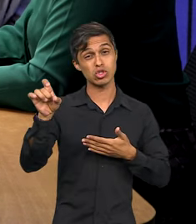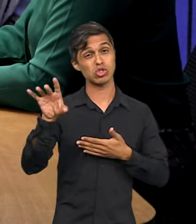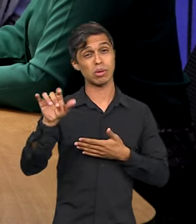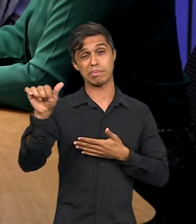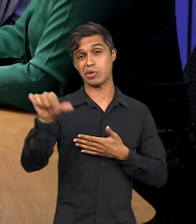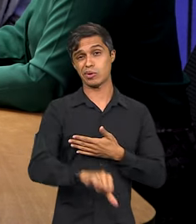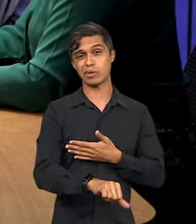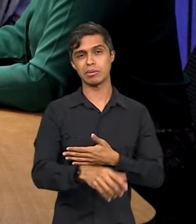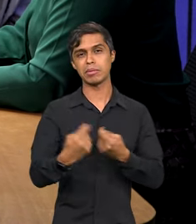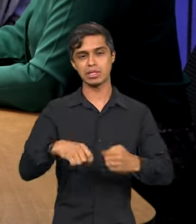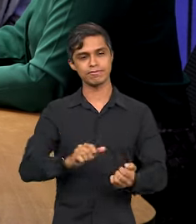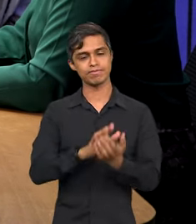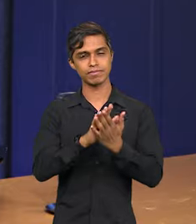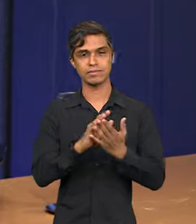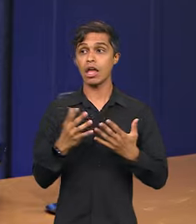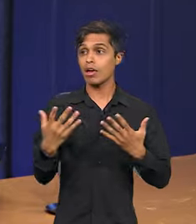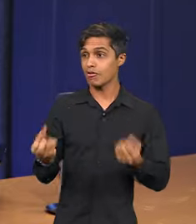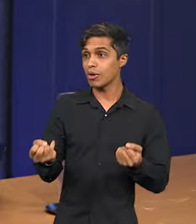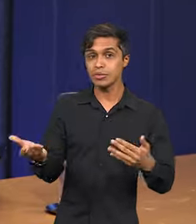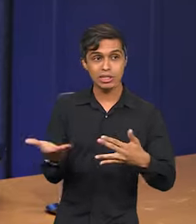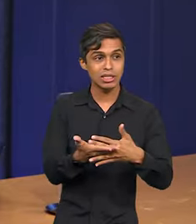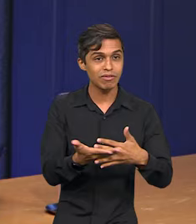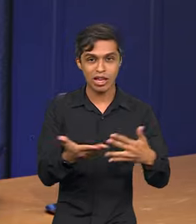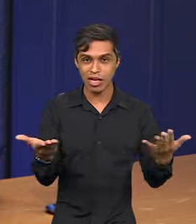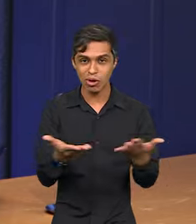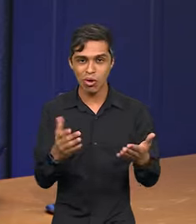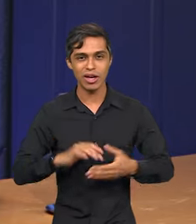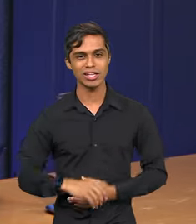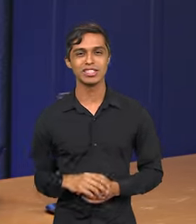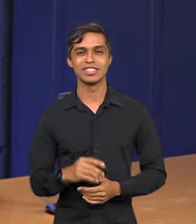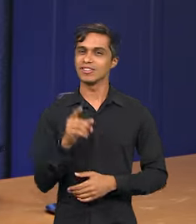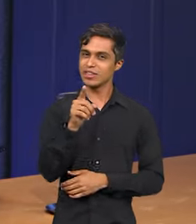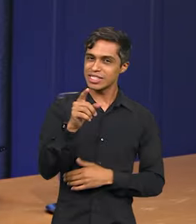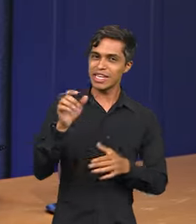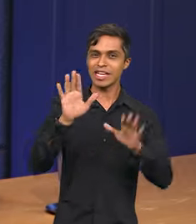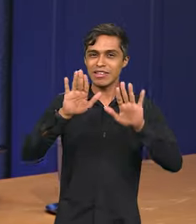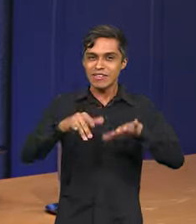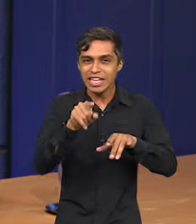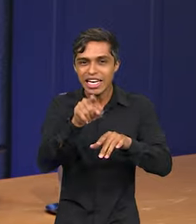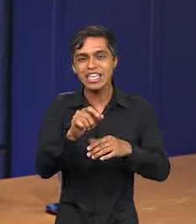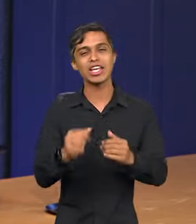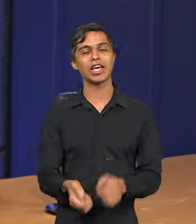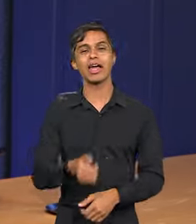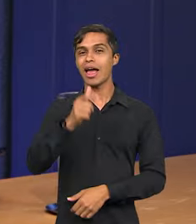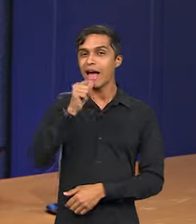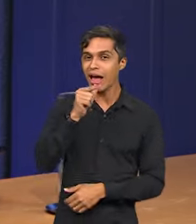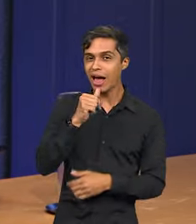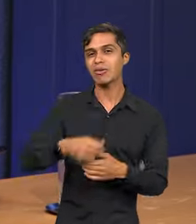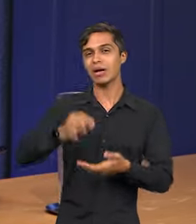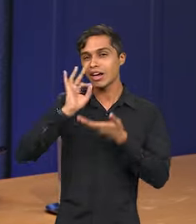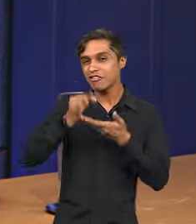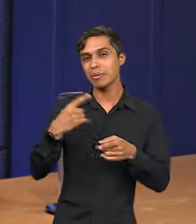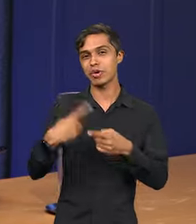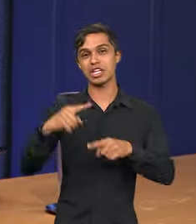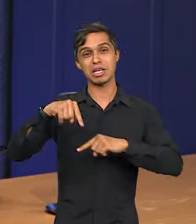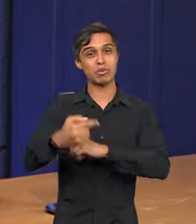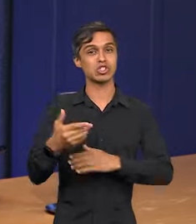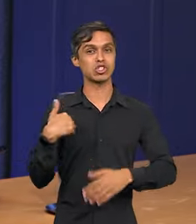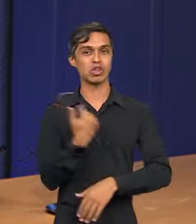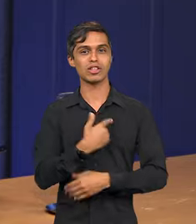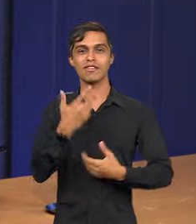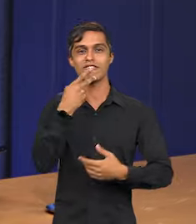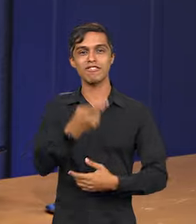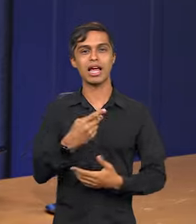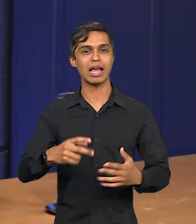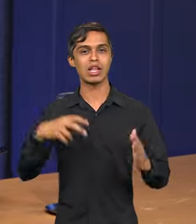precisa se preparar para isso vamos pro intervalo rapidinho você não sai daí Pega a sua água toma um café que na